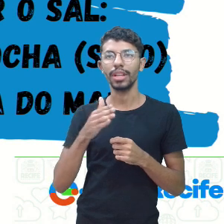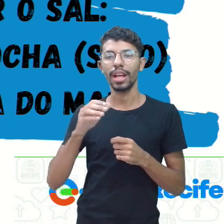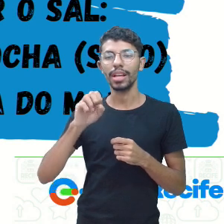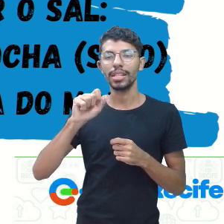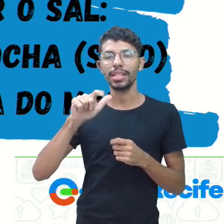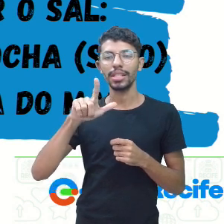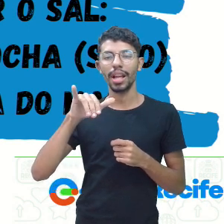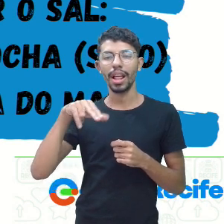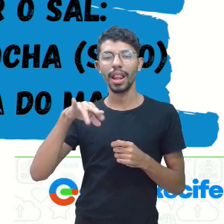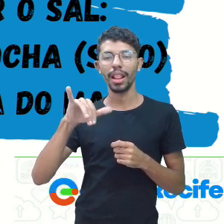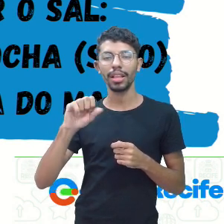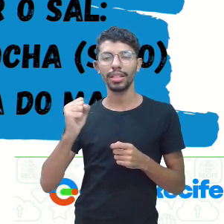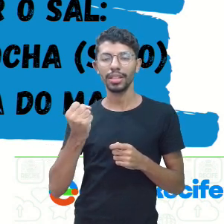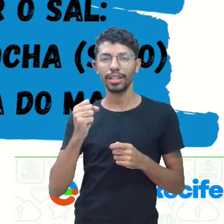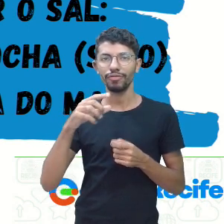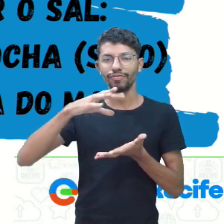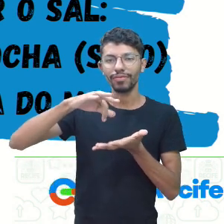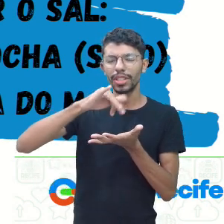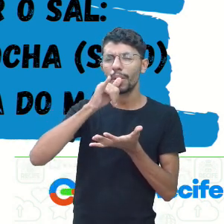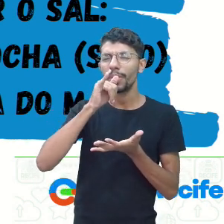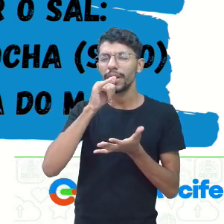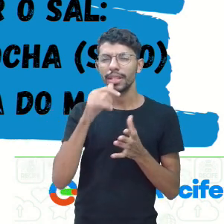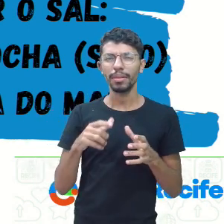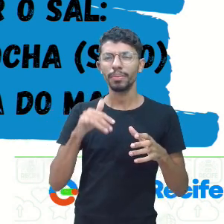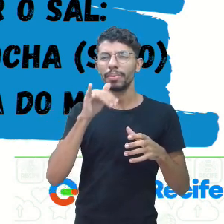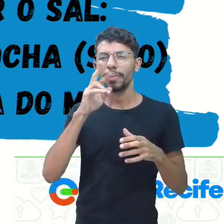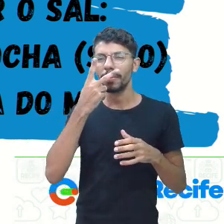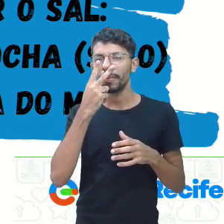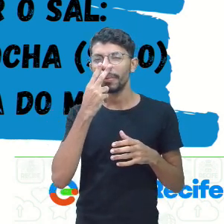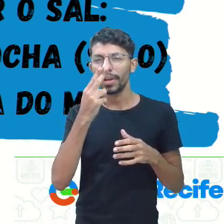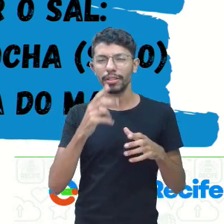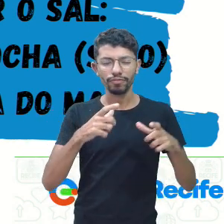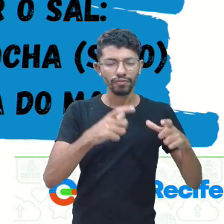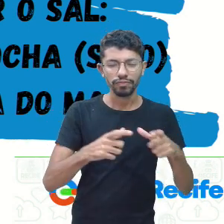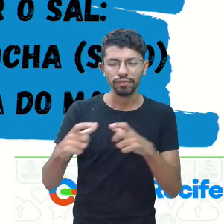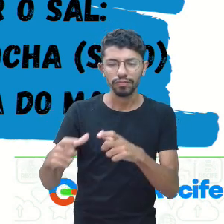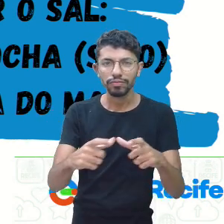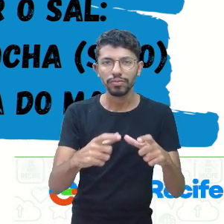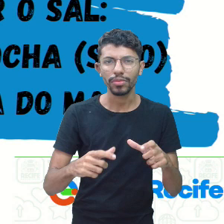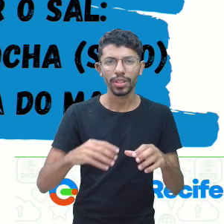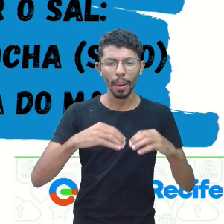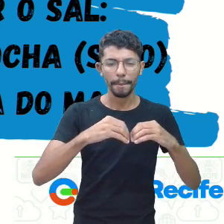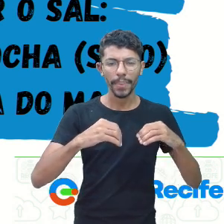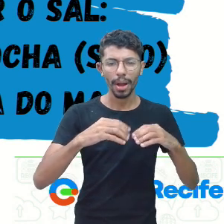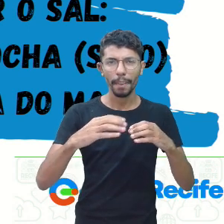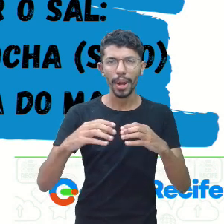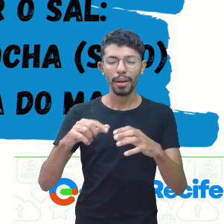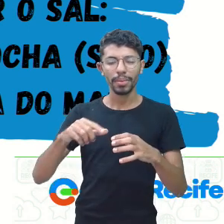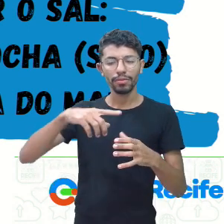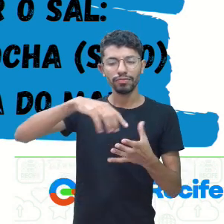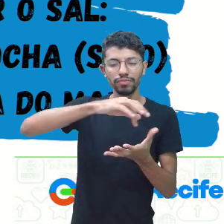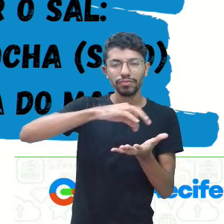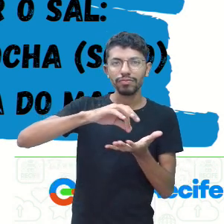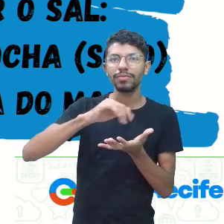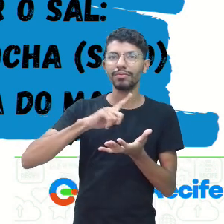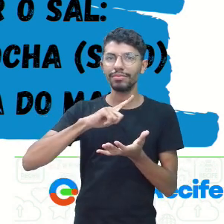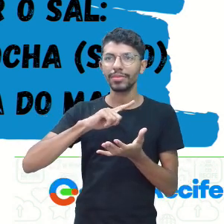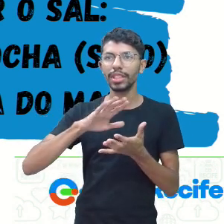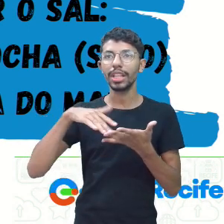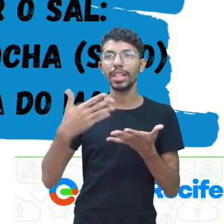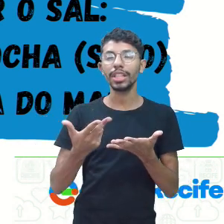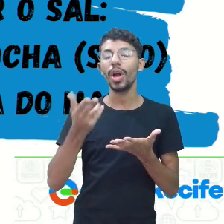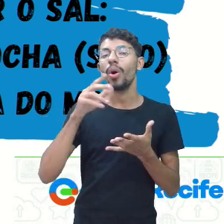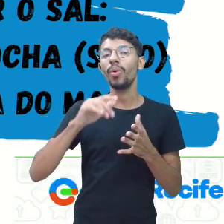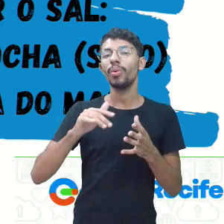rasas, onde a água é retirada do mar e levada para essas piscinas. E com a ação do sol, essas piscinas,